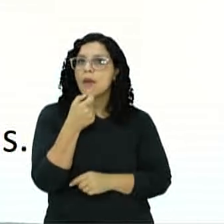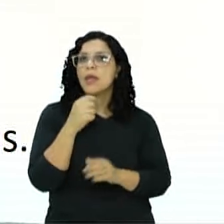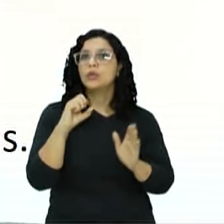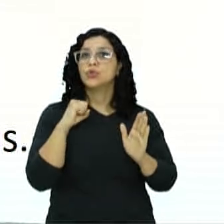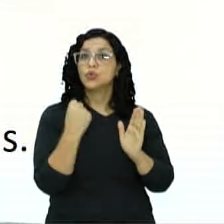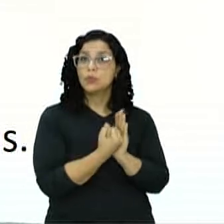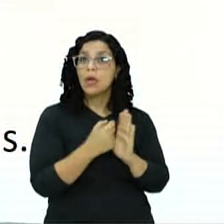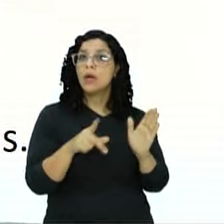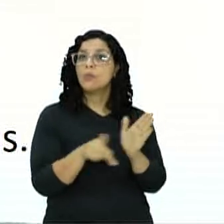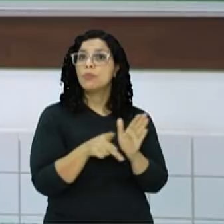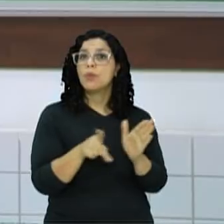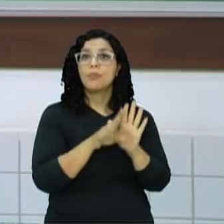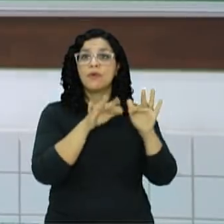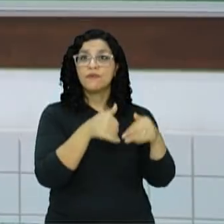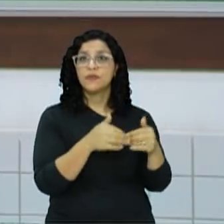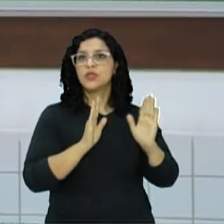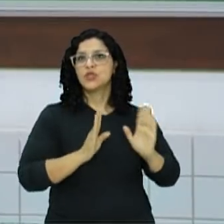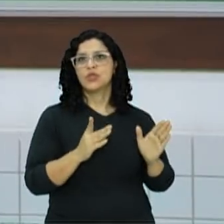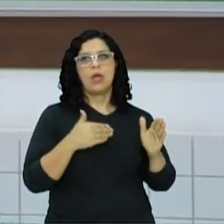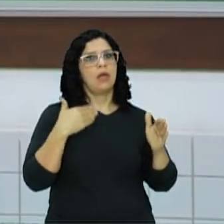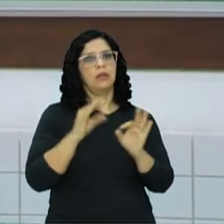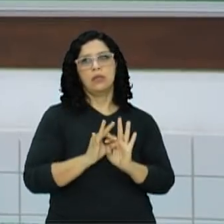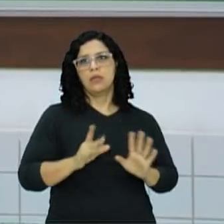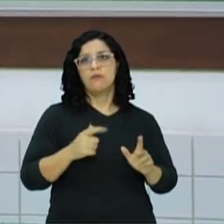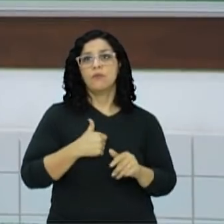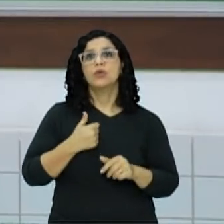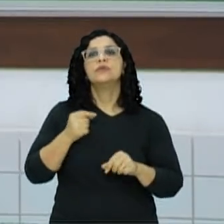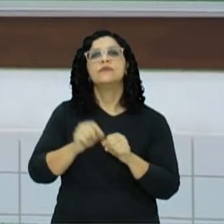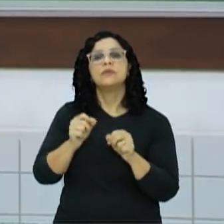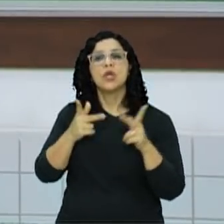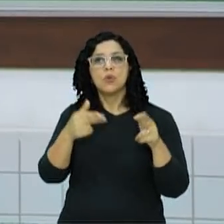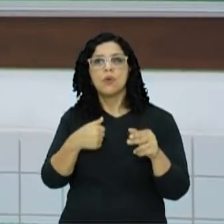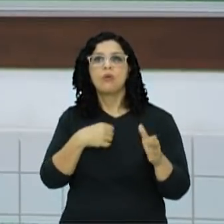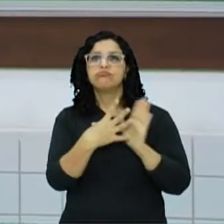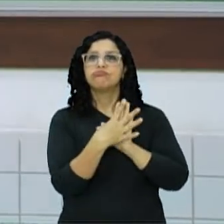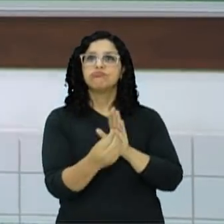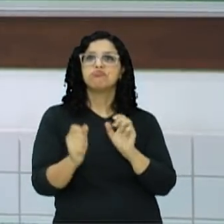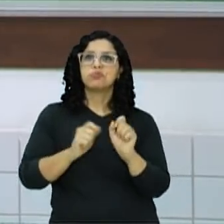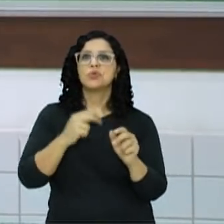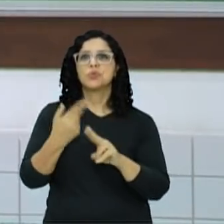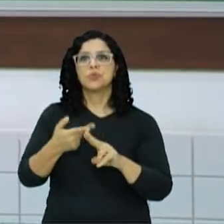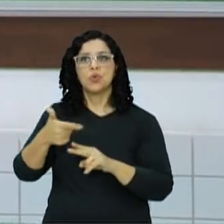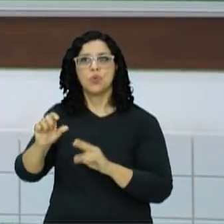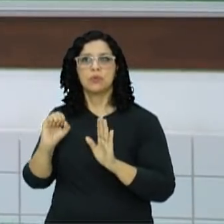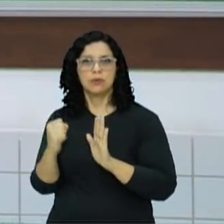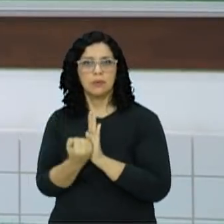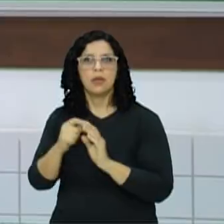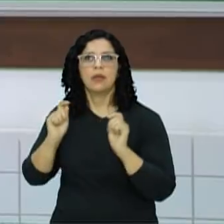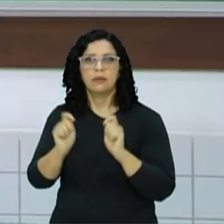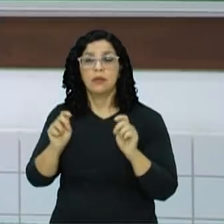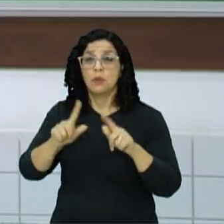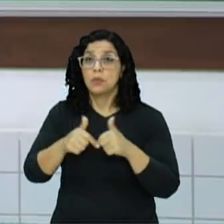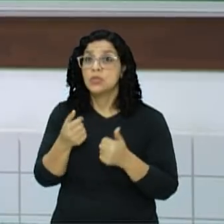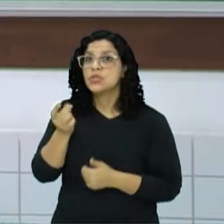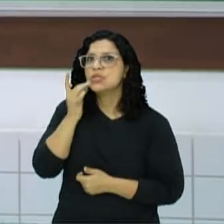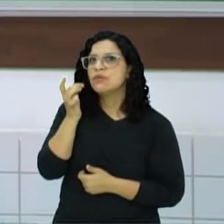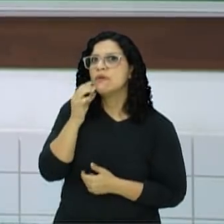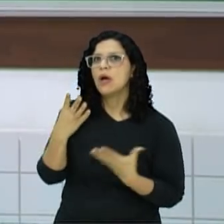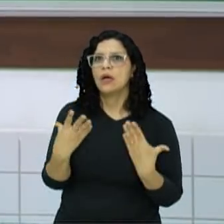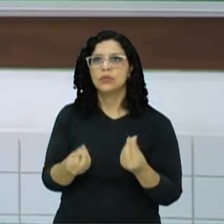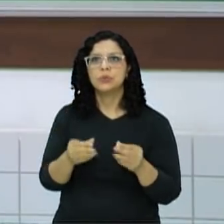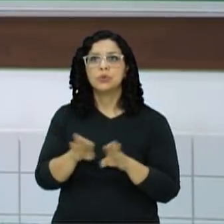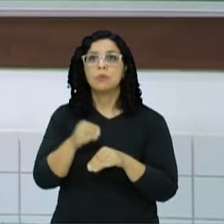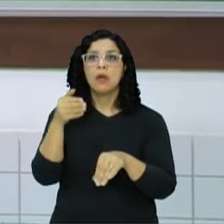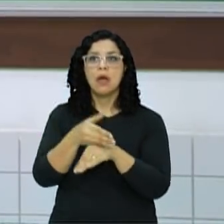marcas patentes estivessem já liberadas, expiradas para o povo. Então, isso facilitou muito